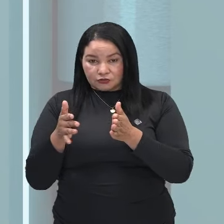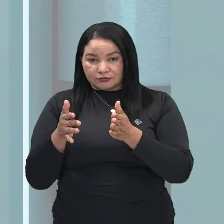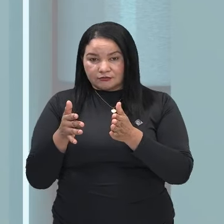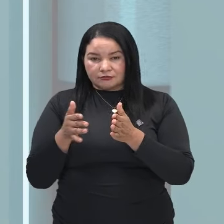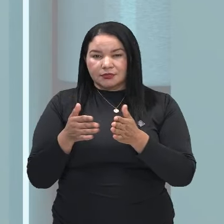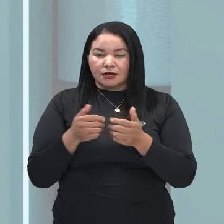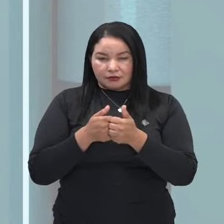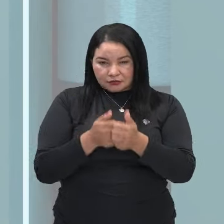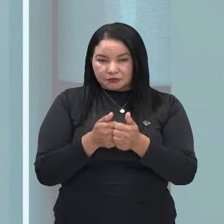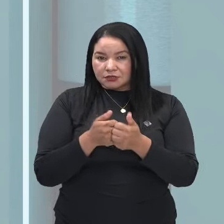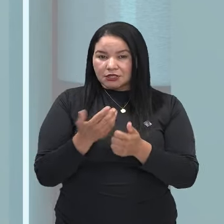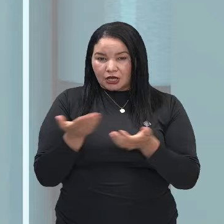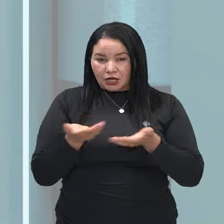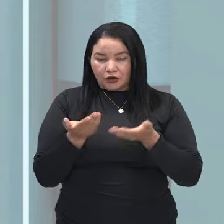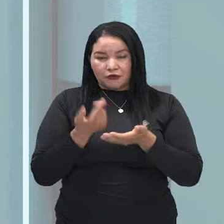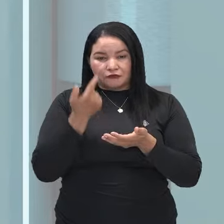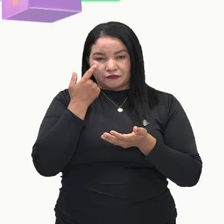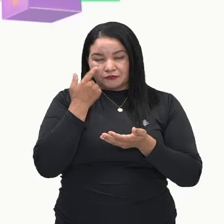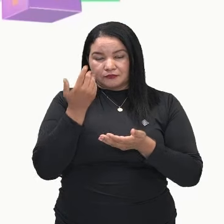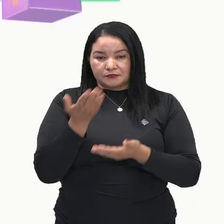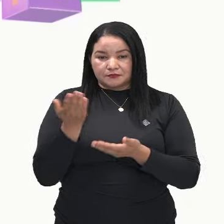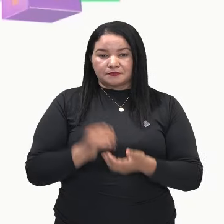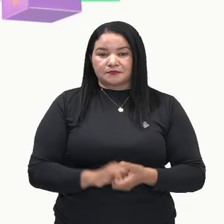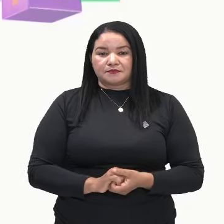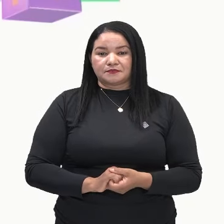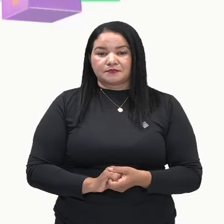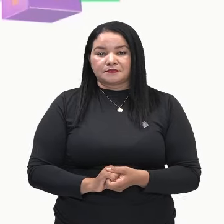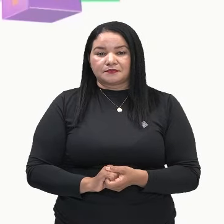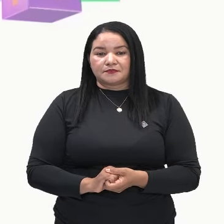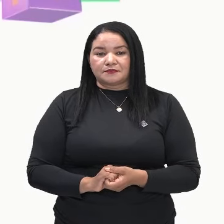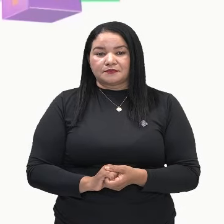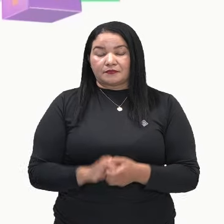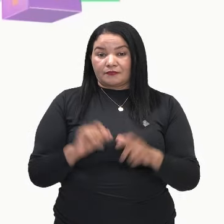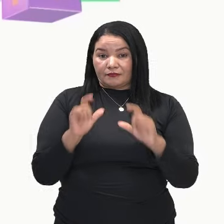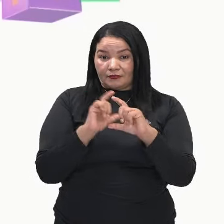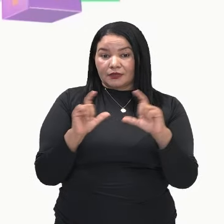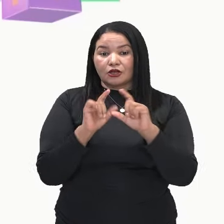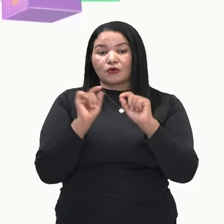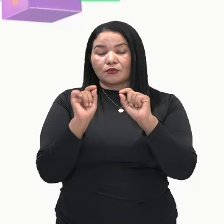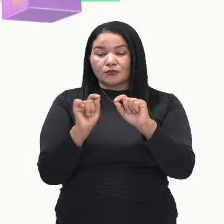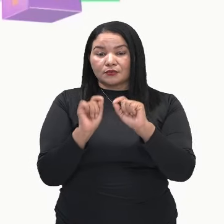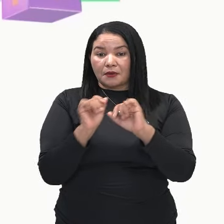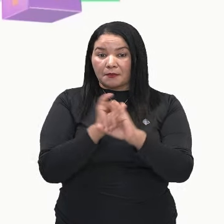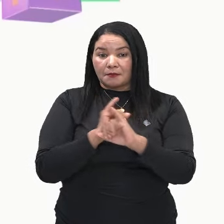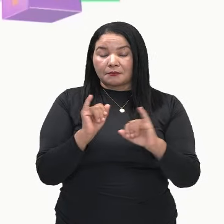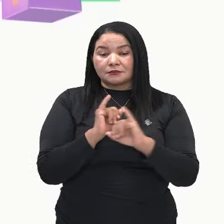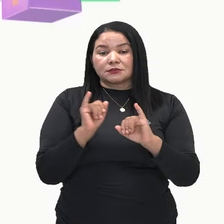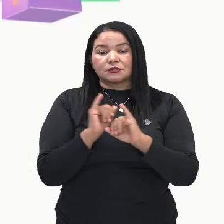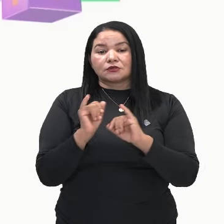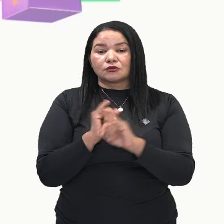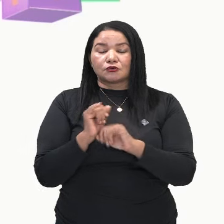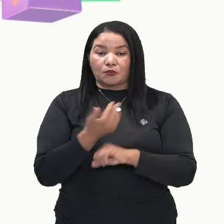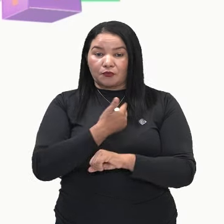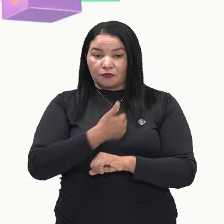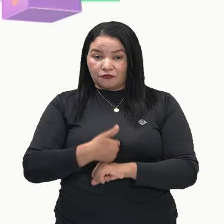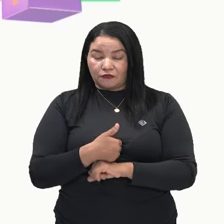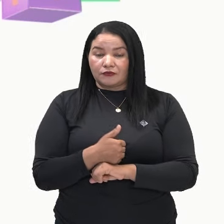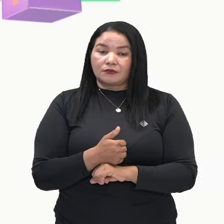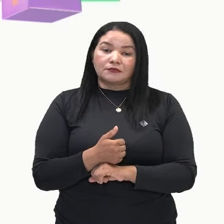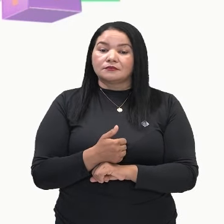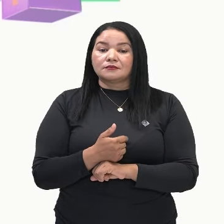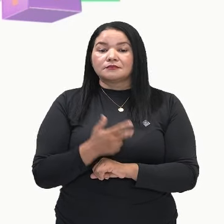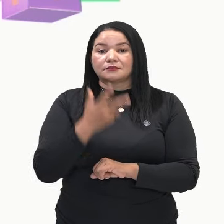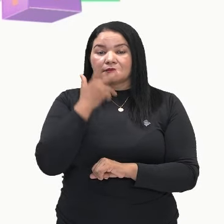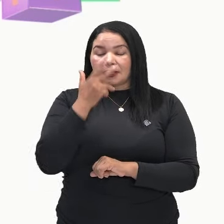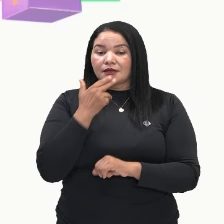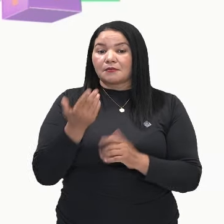comigo aí o encarte que nós veremos na tela. Nós temos aí essa mensagem governamental, aparentemente, né? Nós temos